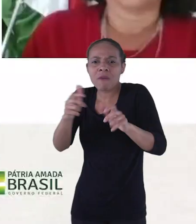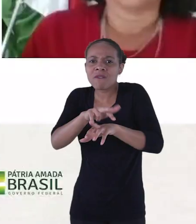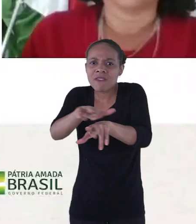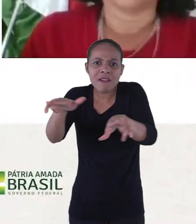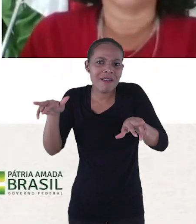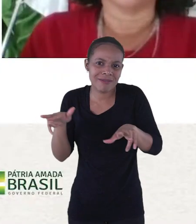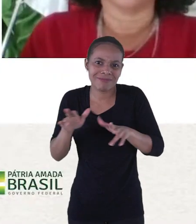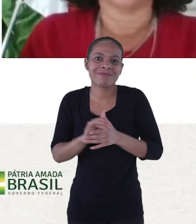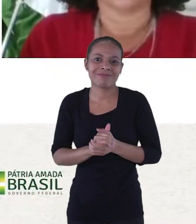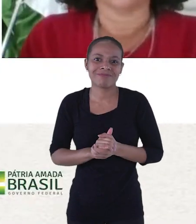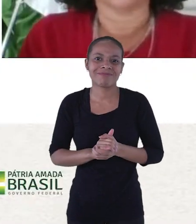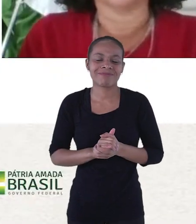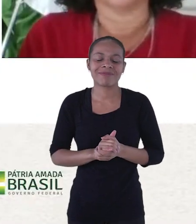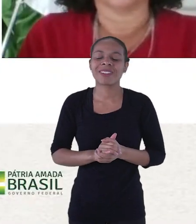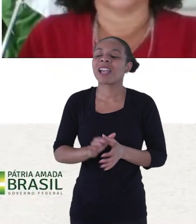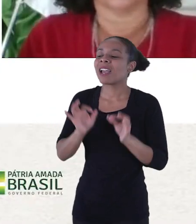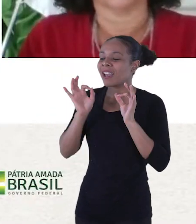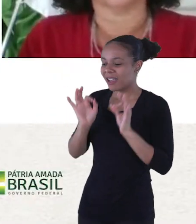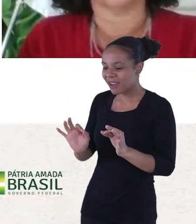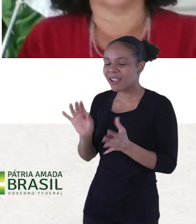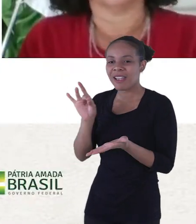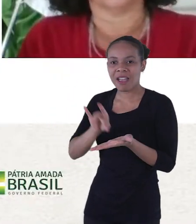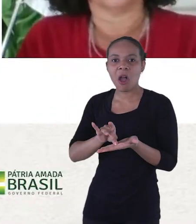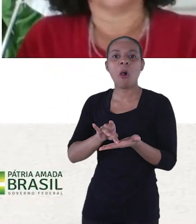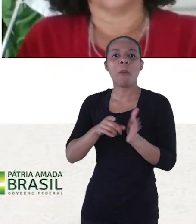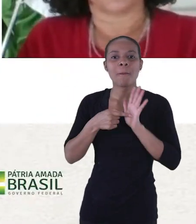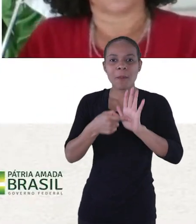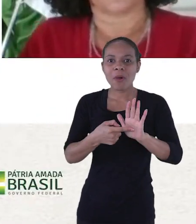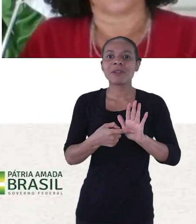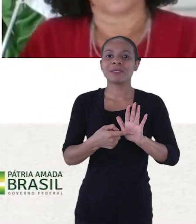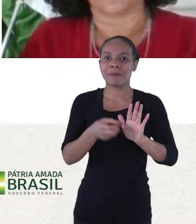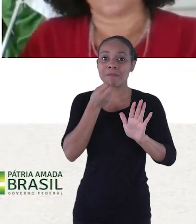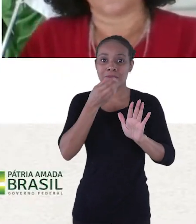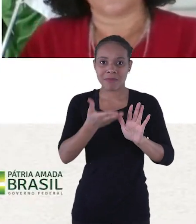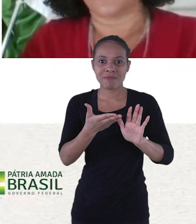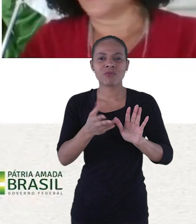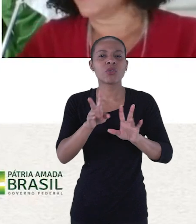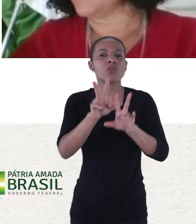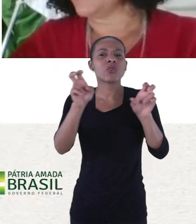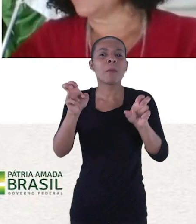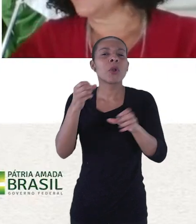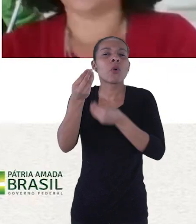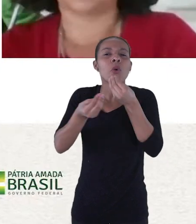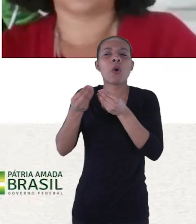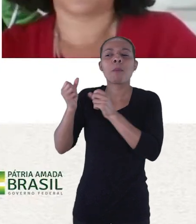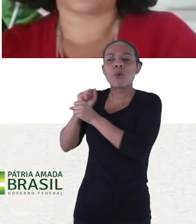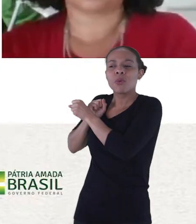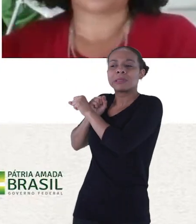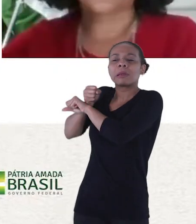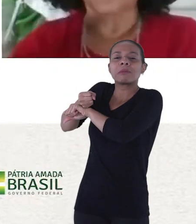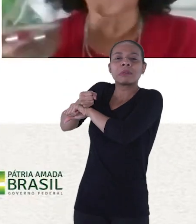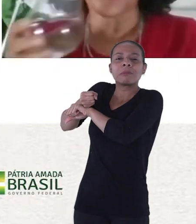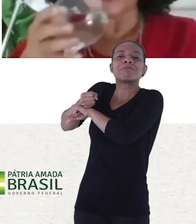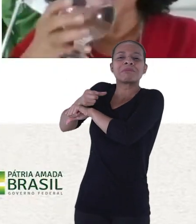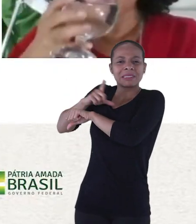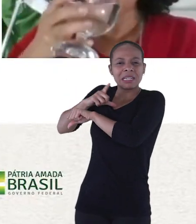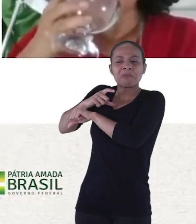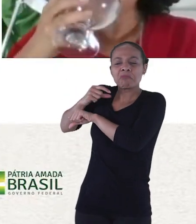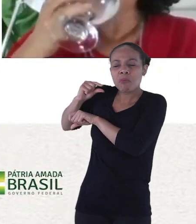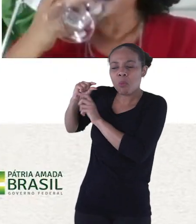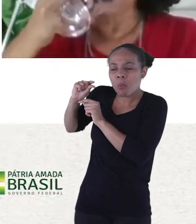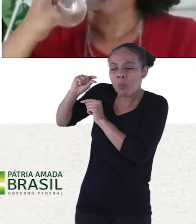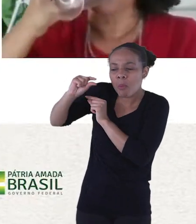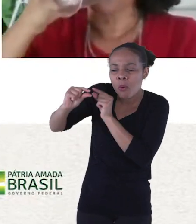Tom mostra muito bem essa questão no começo do livro, né? Esses resquícios da escravidão, um ambiente ali de sacramento, né? Agora, o curioso,